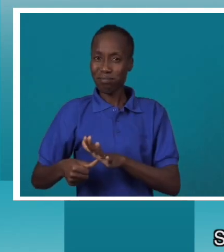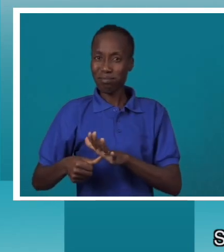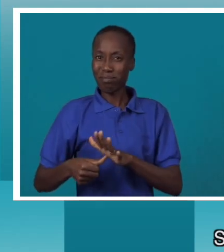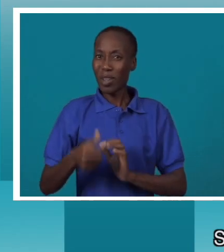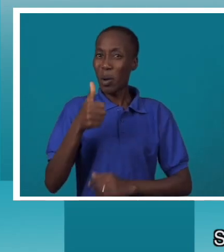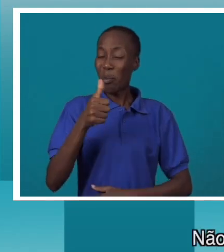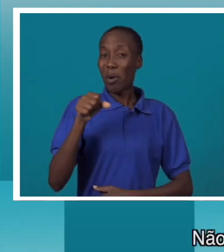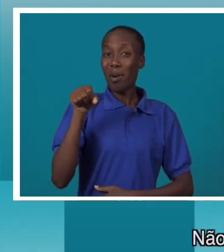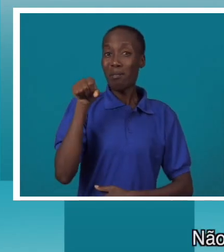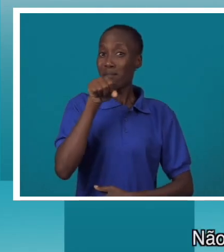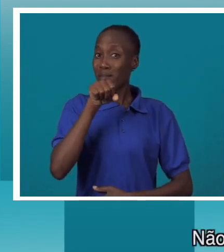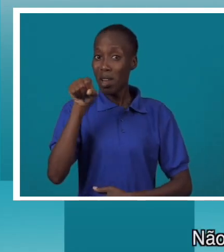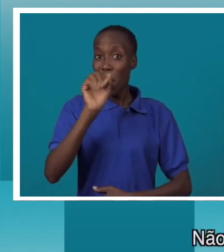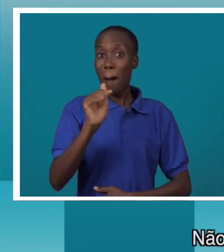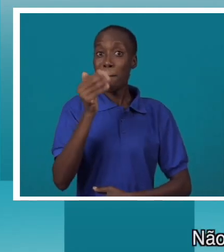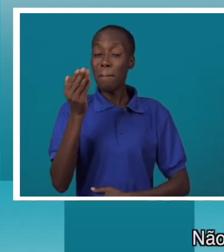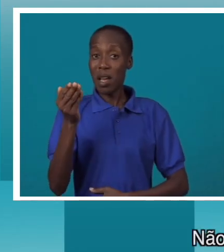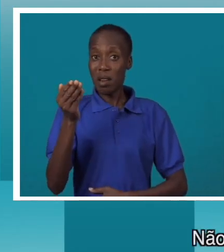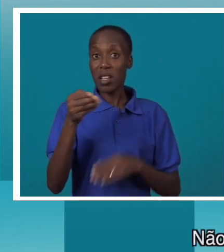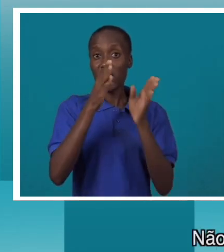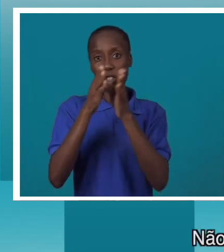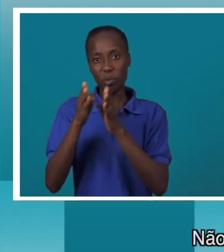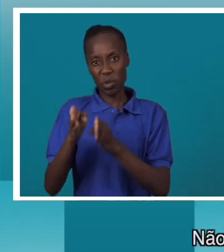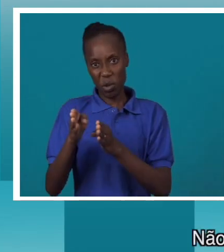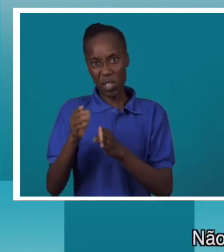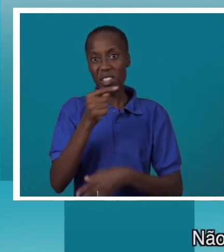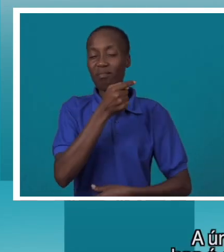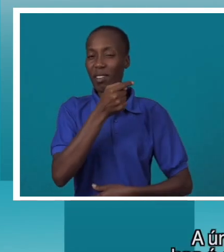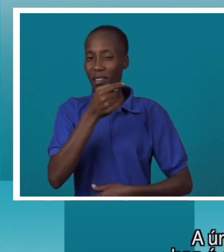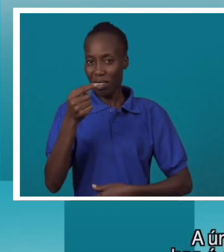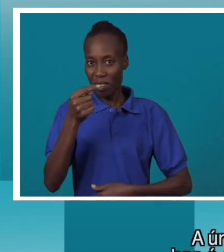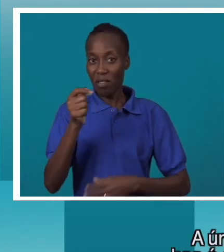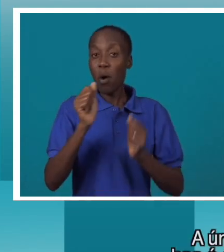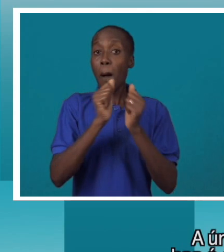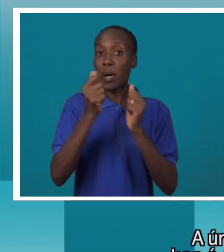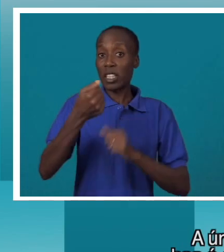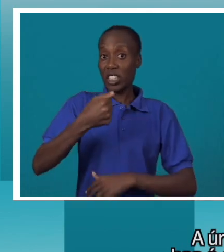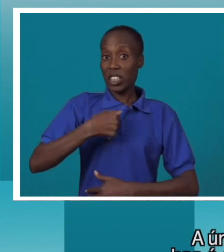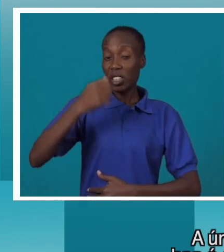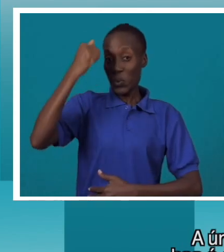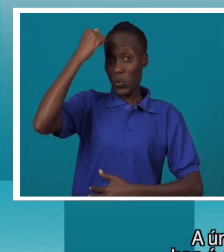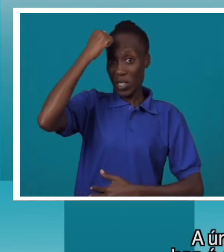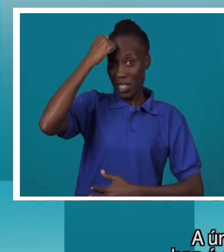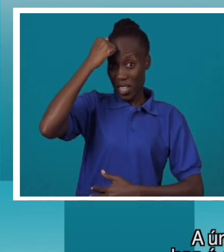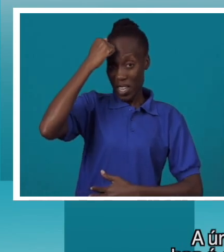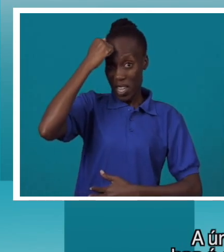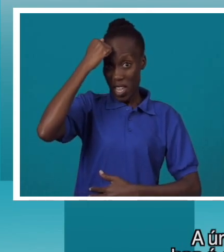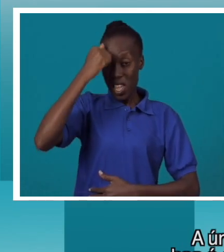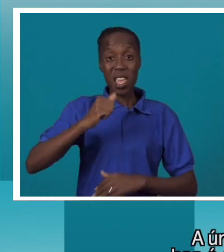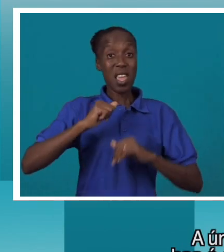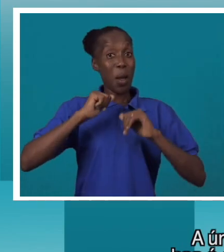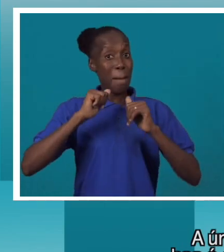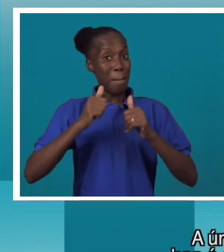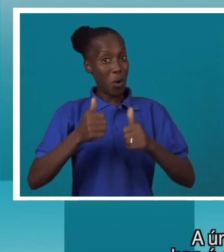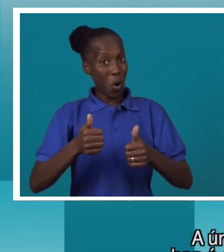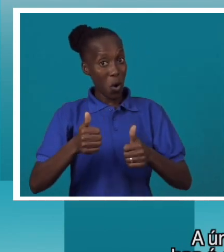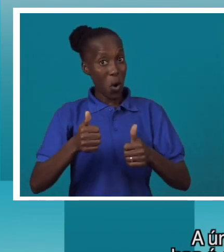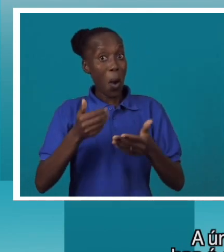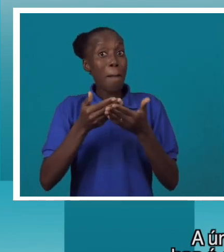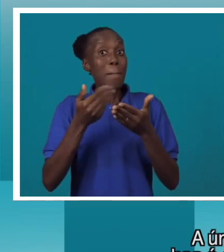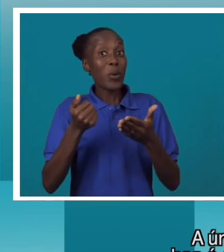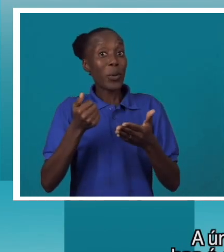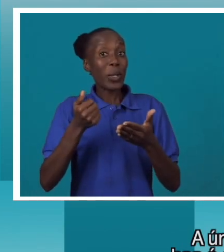não é bom para ninguém mas uma coisa que sei que é bom é que nos torna